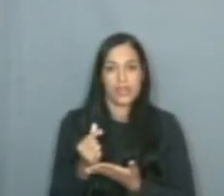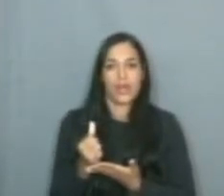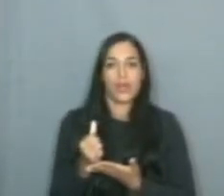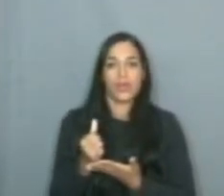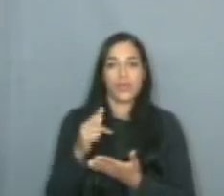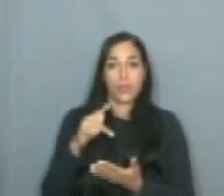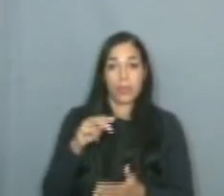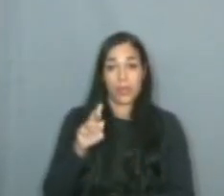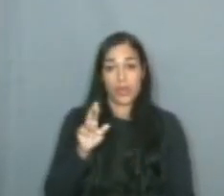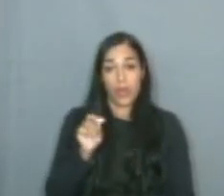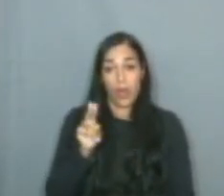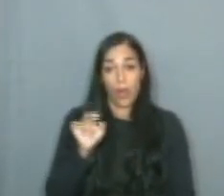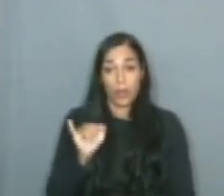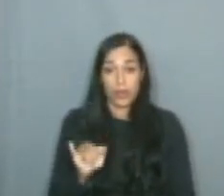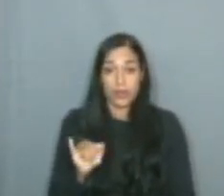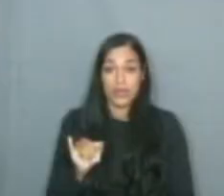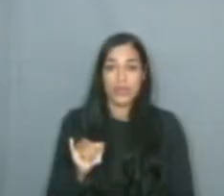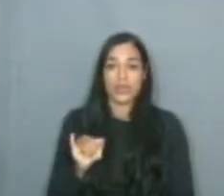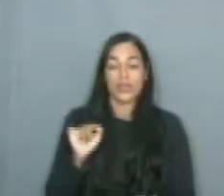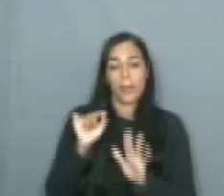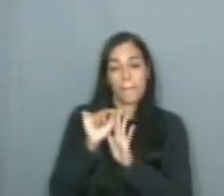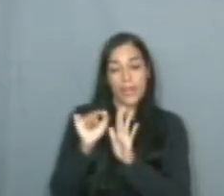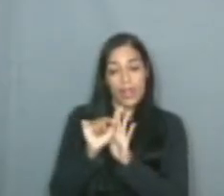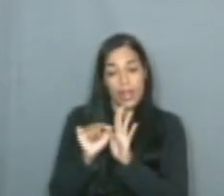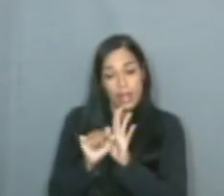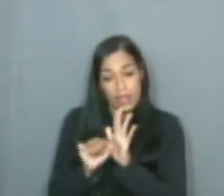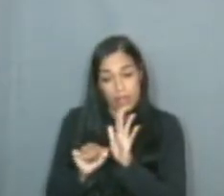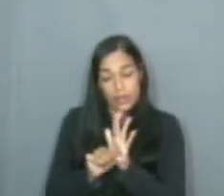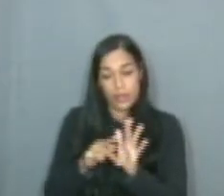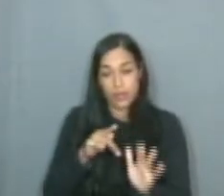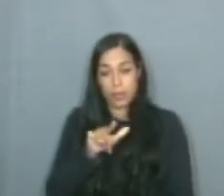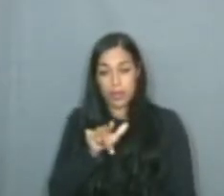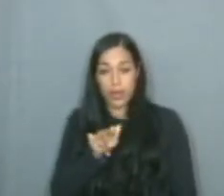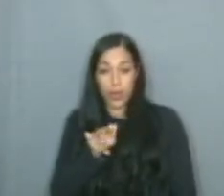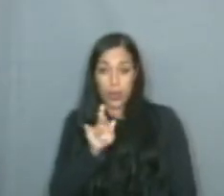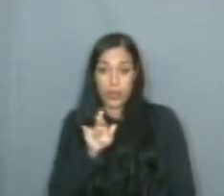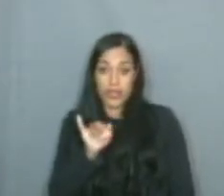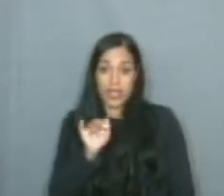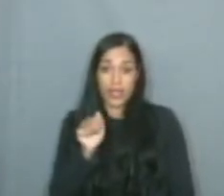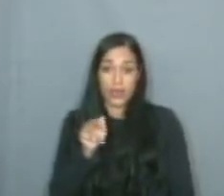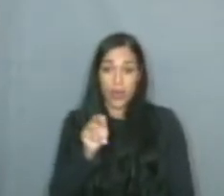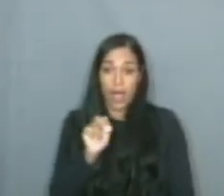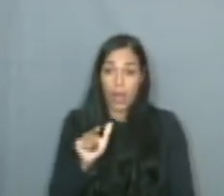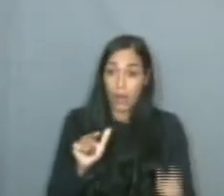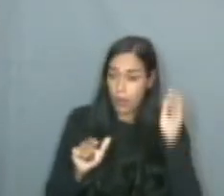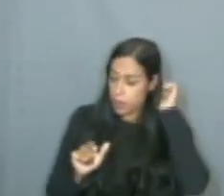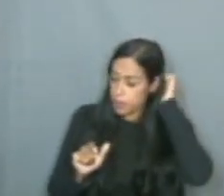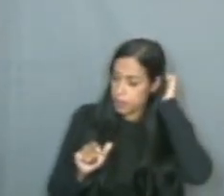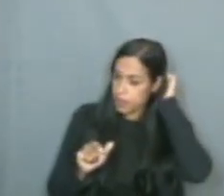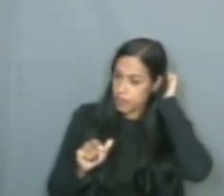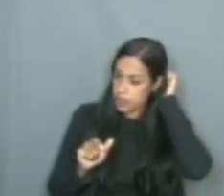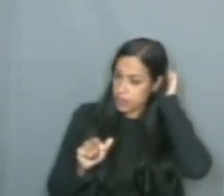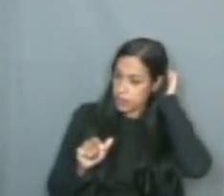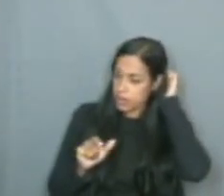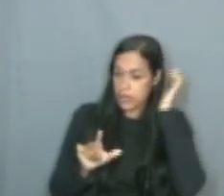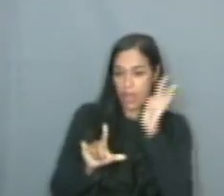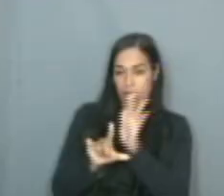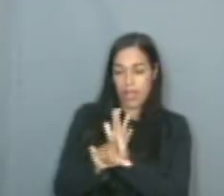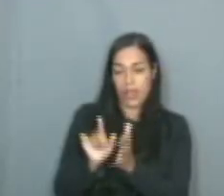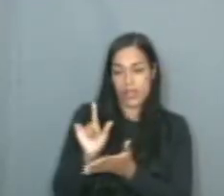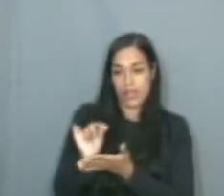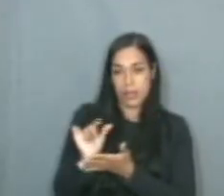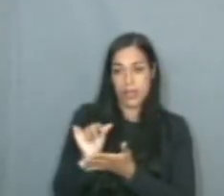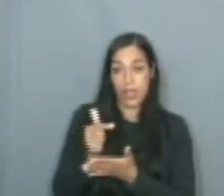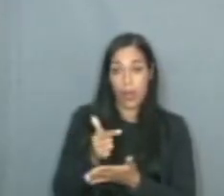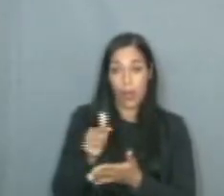do ProUni, tanto no plano plurianual quanto na lei orçamentária. Então, é importante fazer esse registro. E um outro registro que a gente também precisa